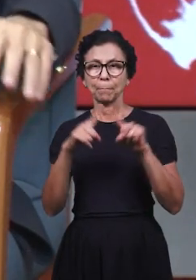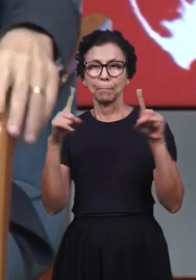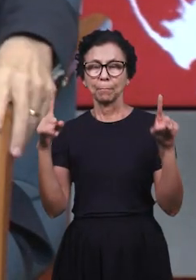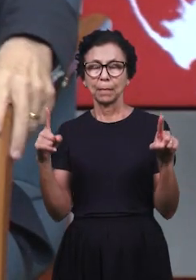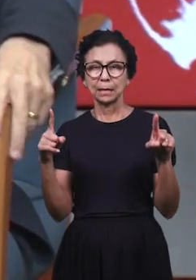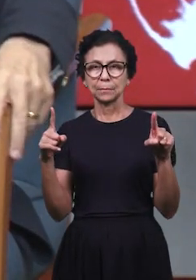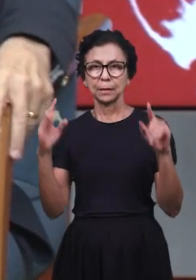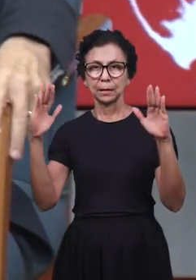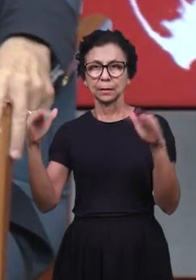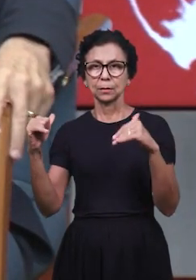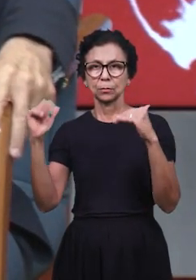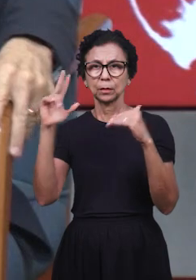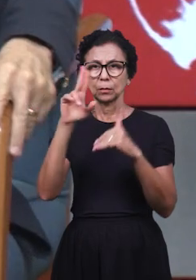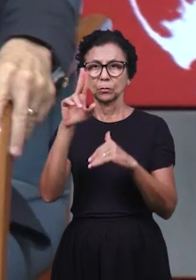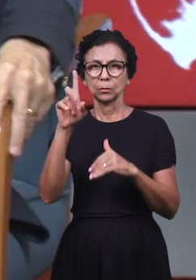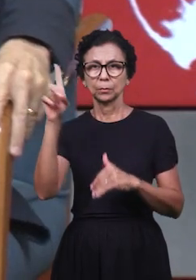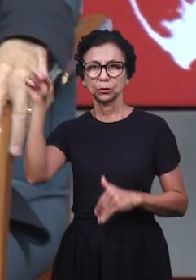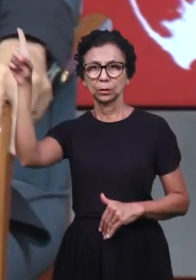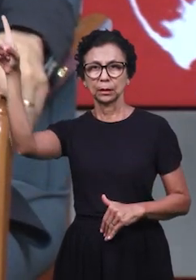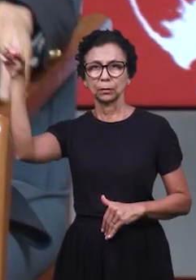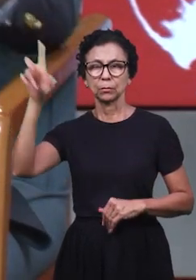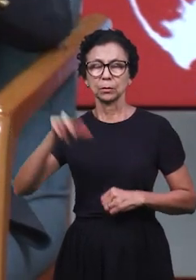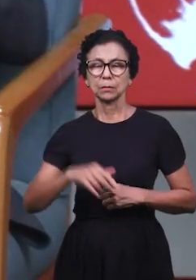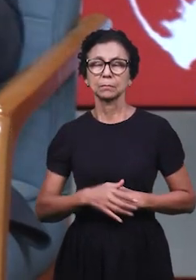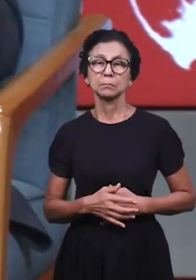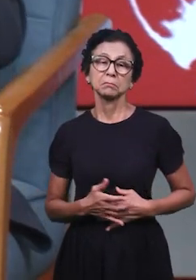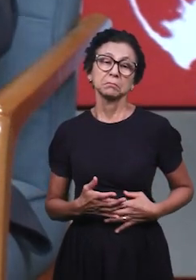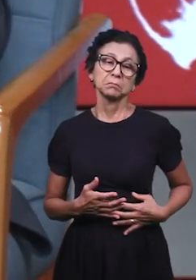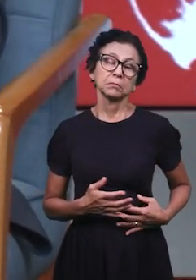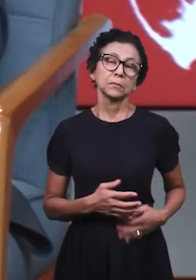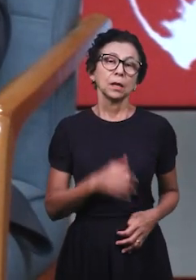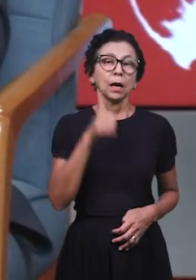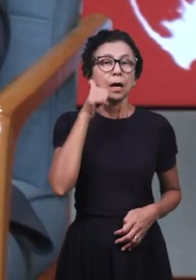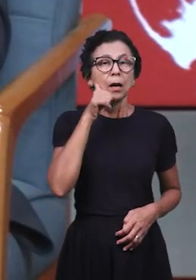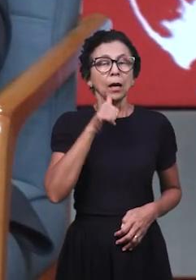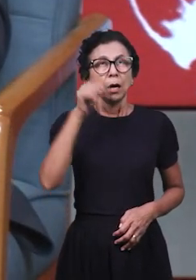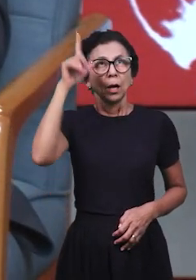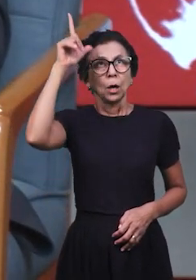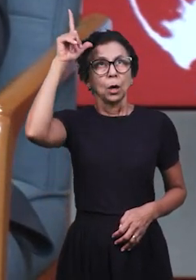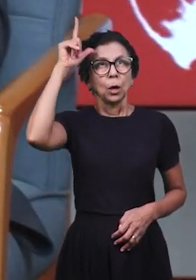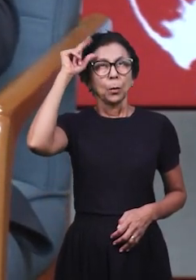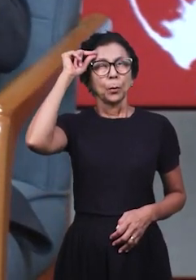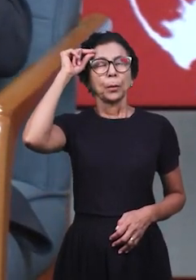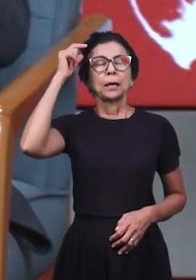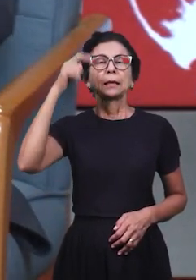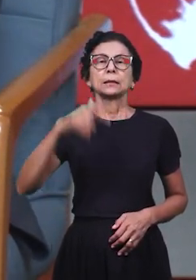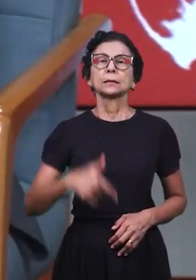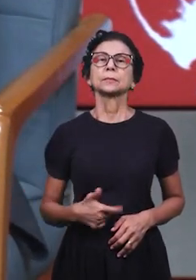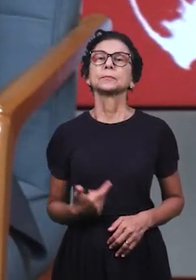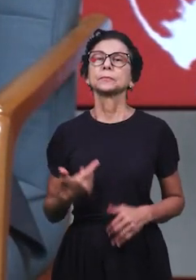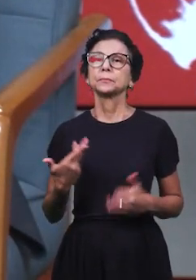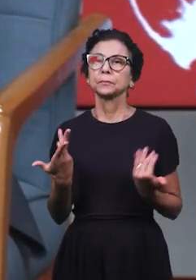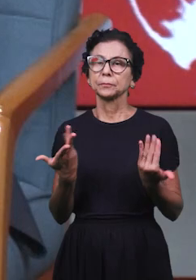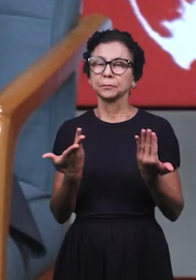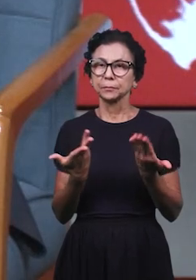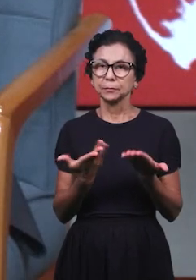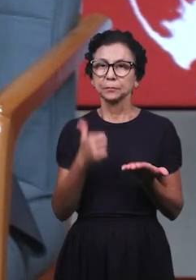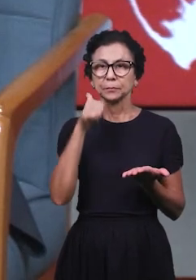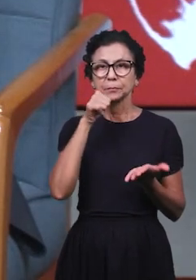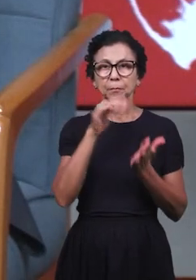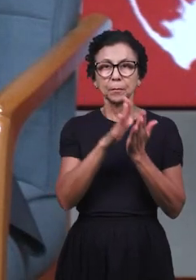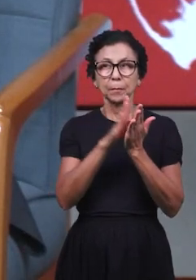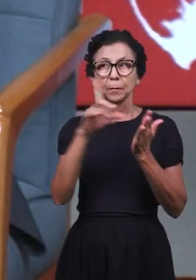descansou. Ora, ela abriu a palavra, consultou ao